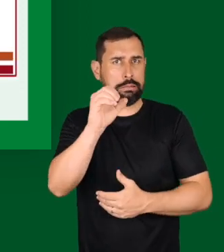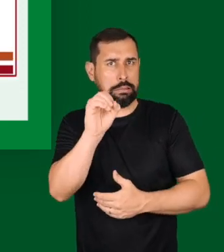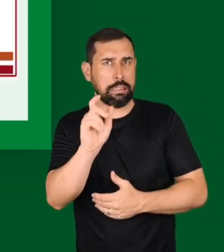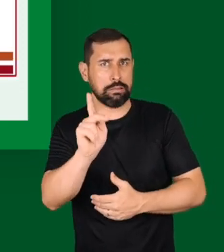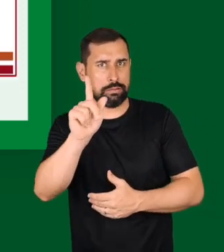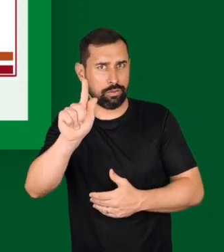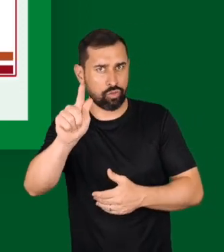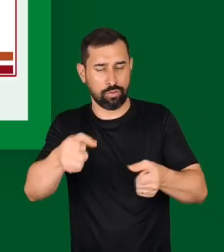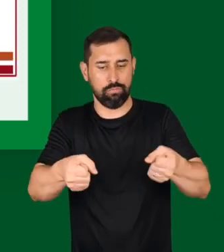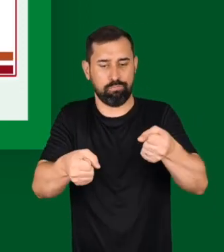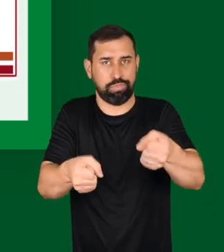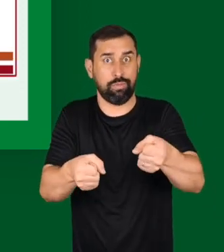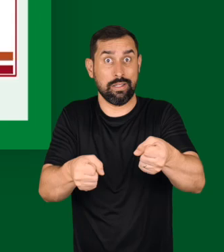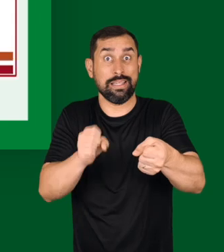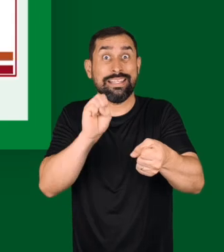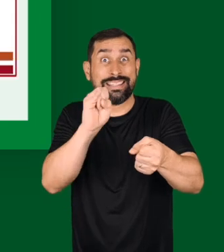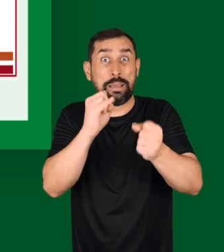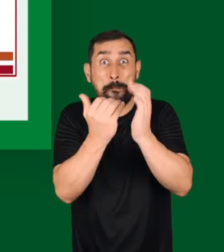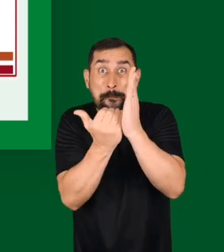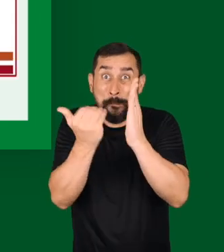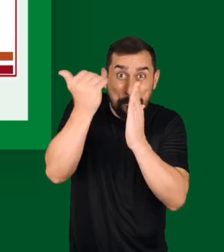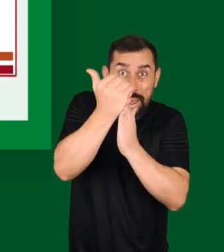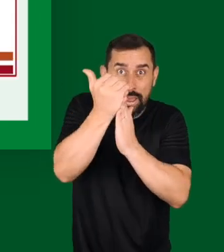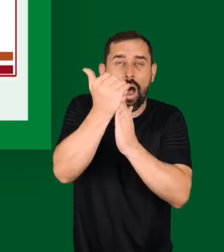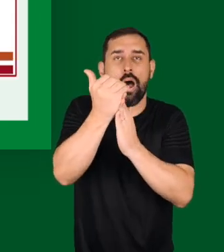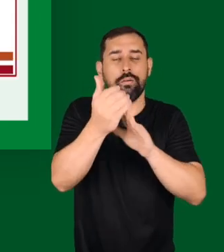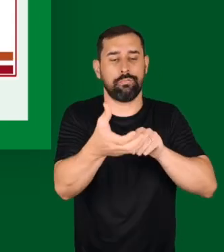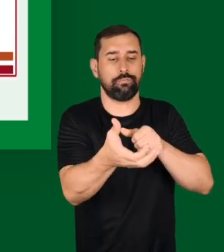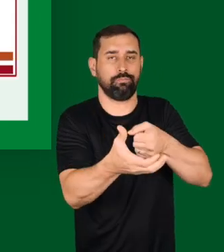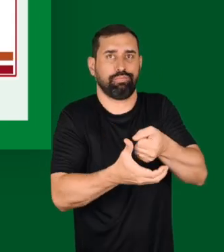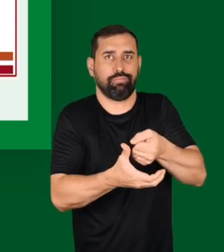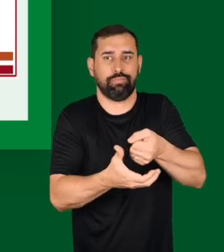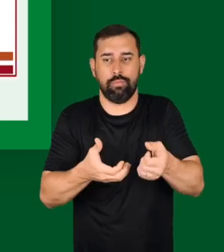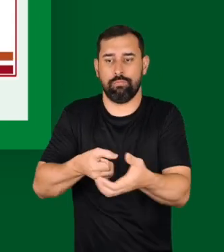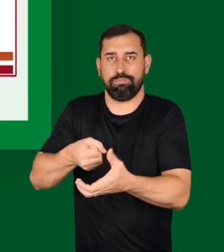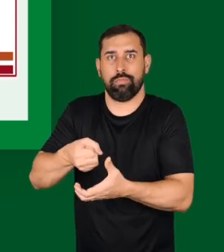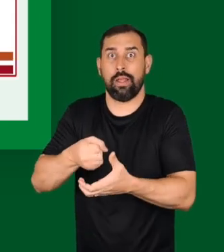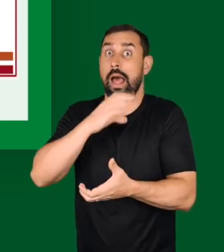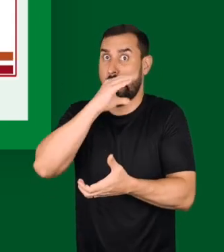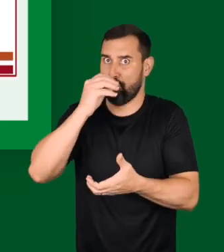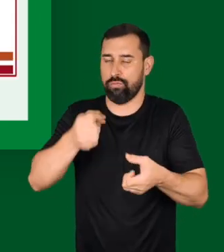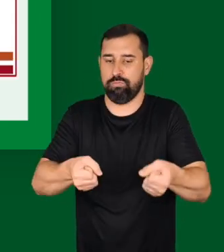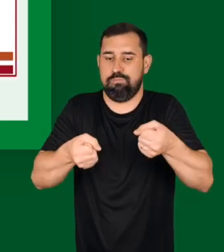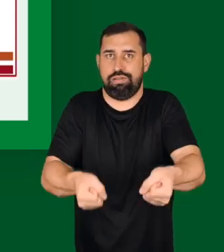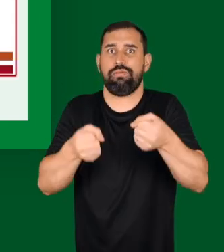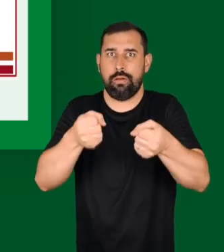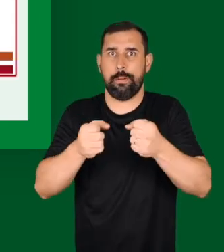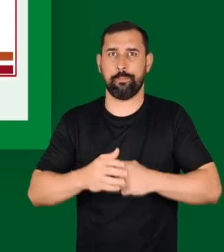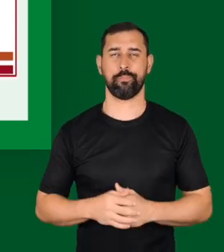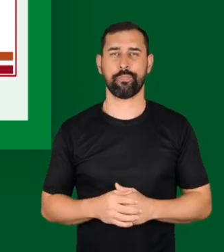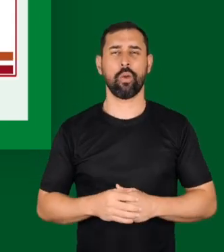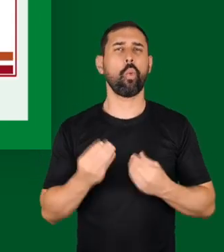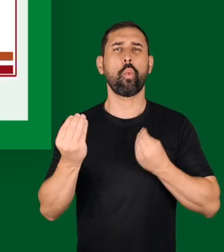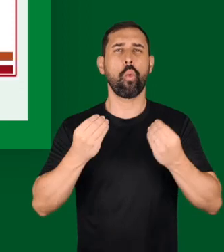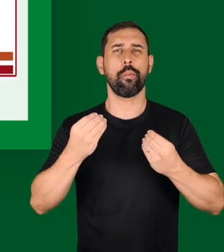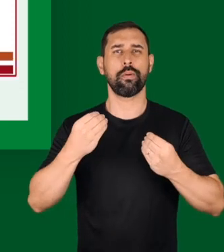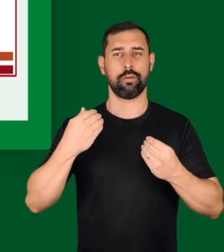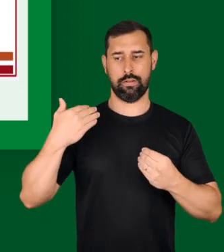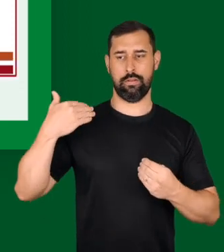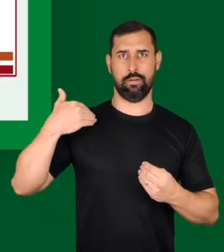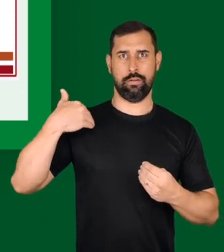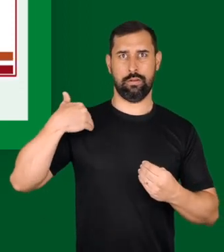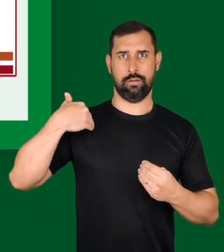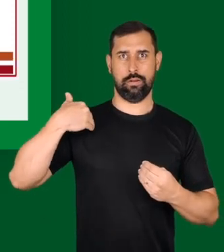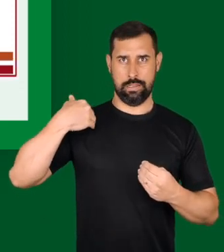1 ano, 10 quilos, a pá pediátrica. Acima disso, a pá de adulto. Localização eu já falei, né?